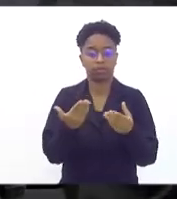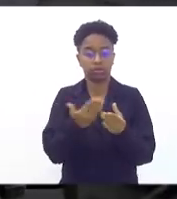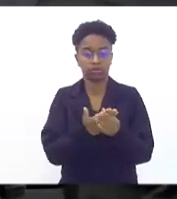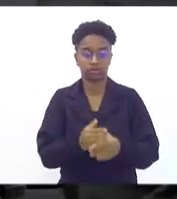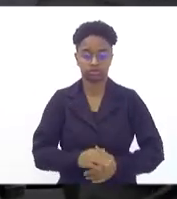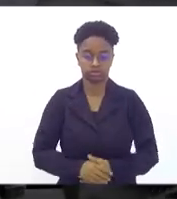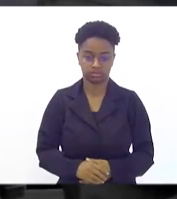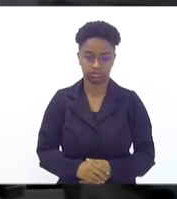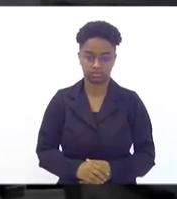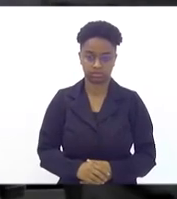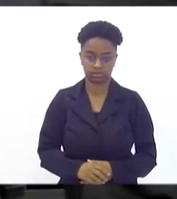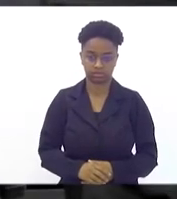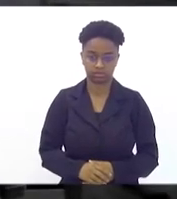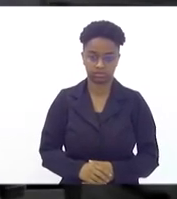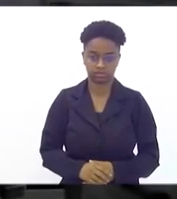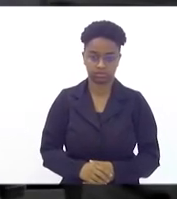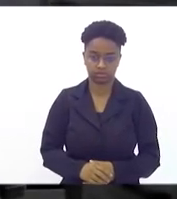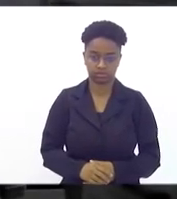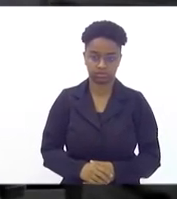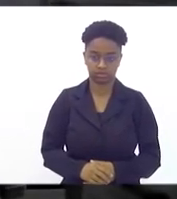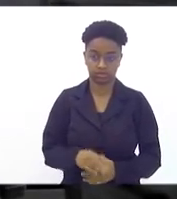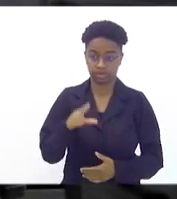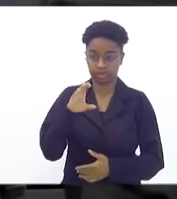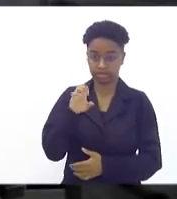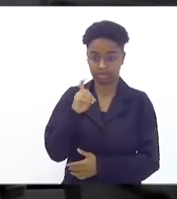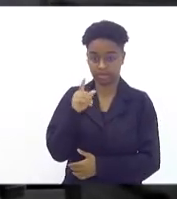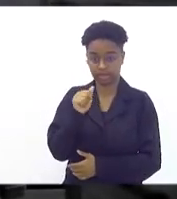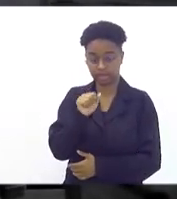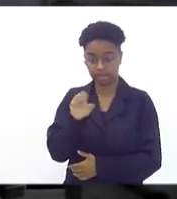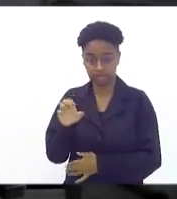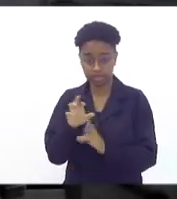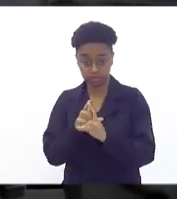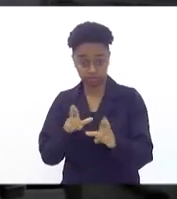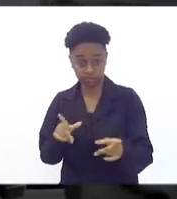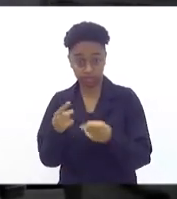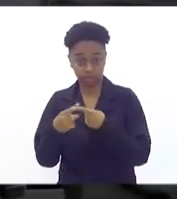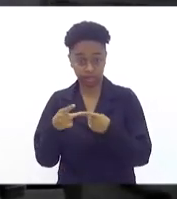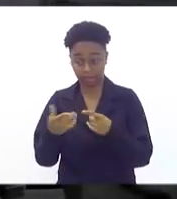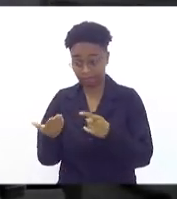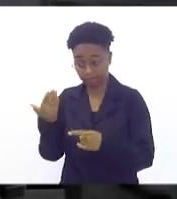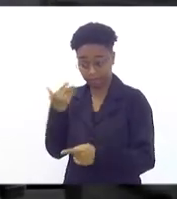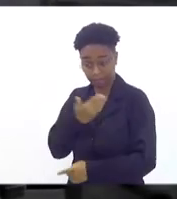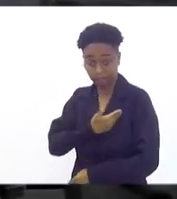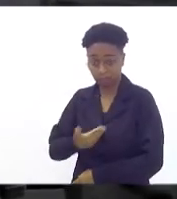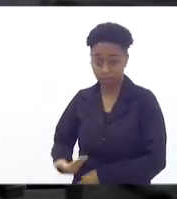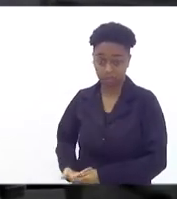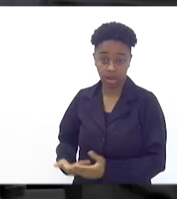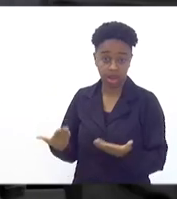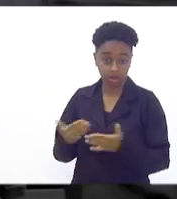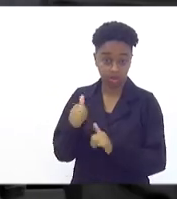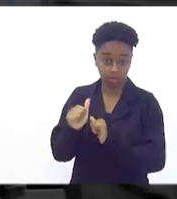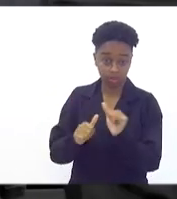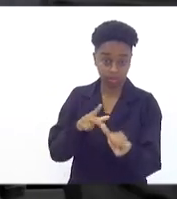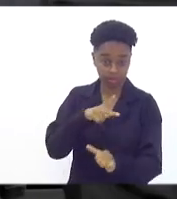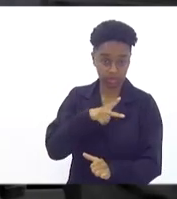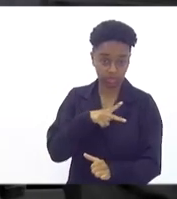de concessão diferente da ansiedade é pública vai privatizou cenário